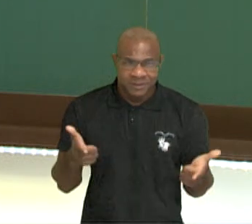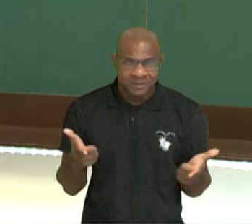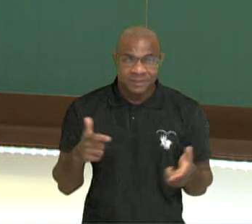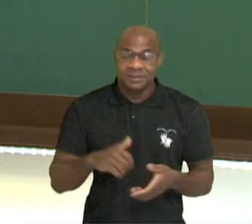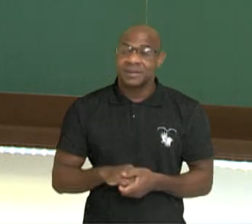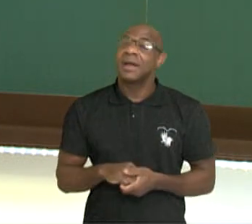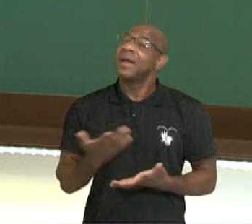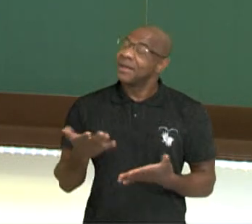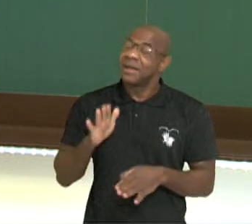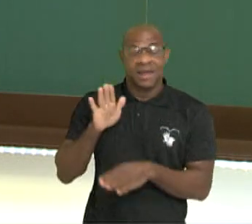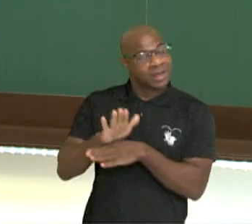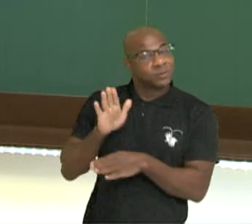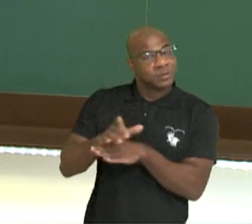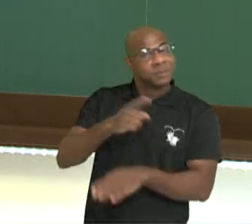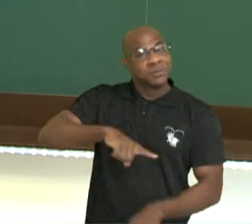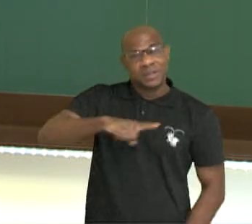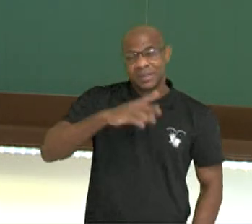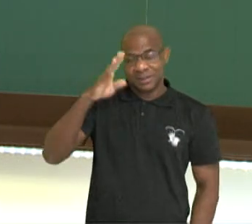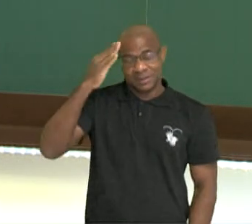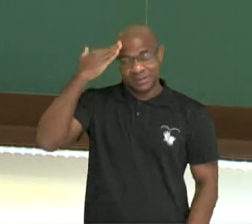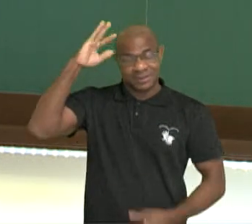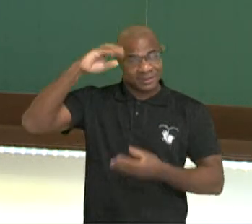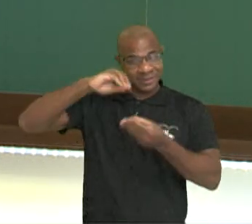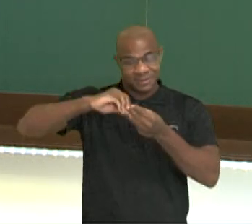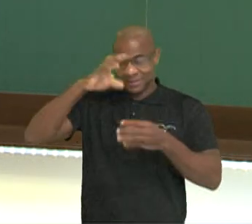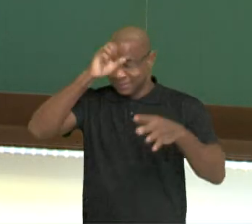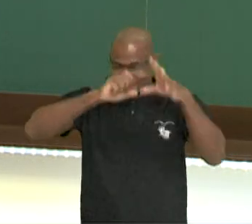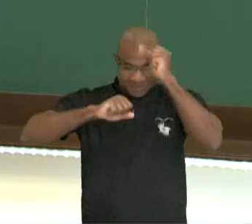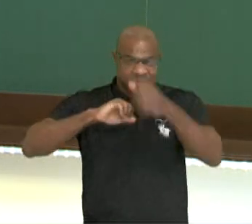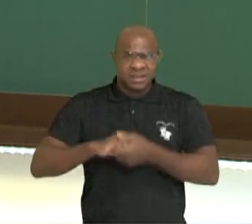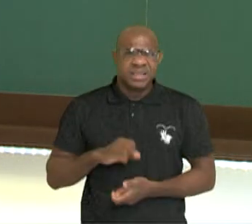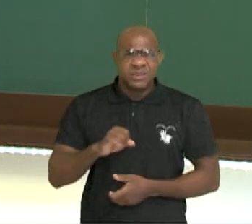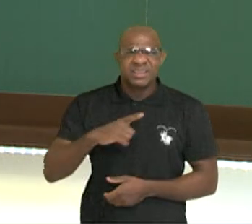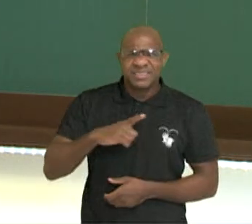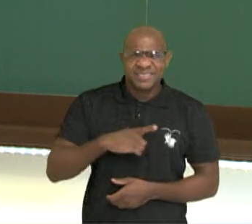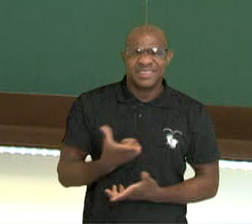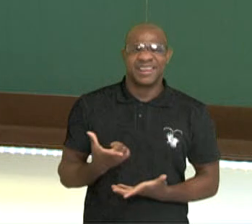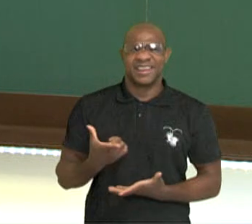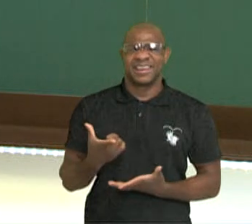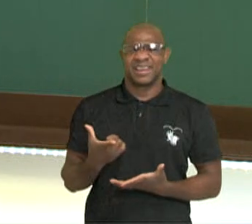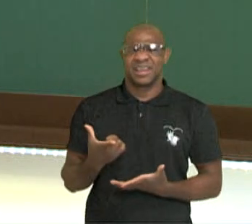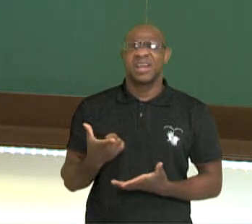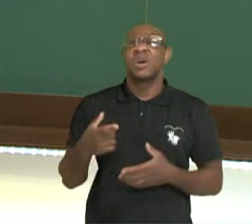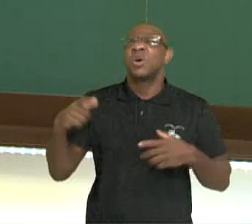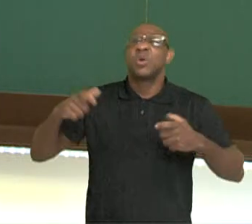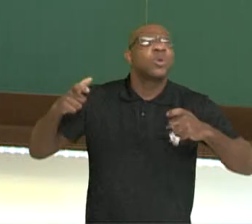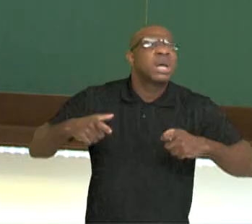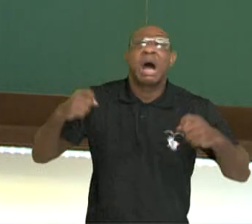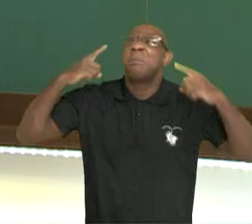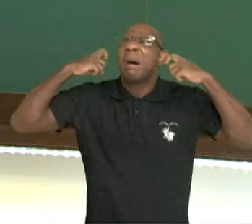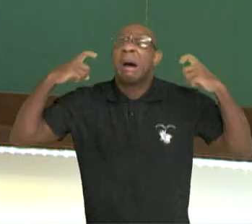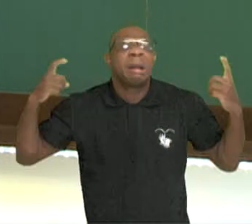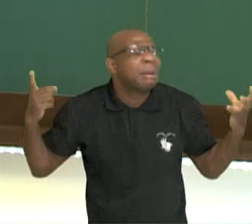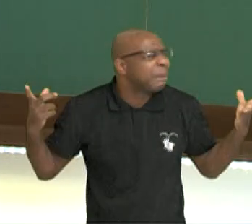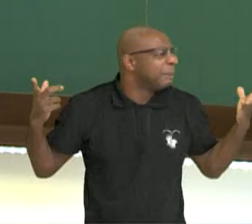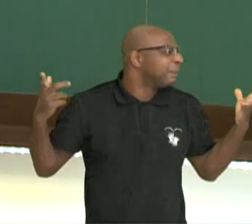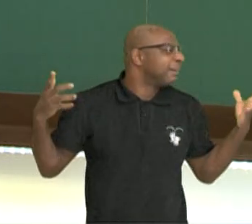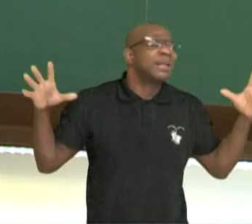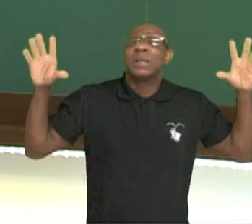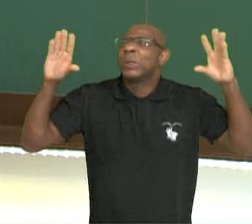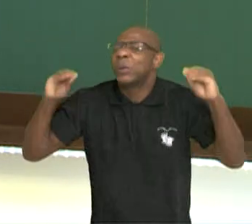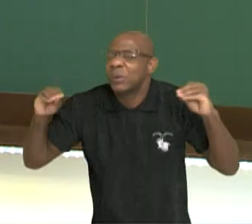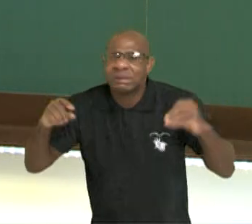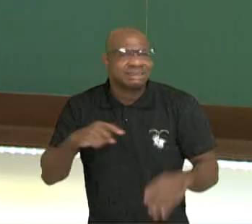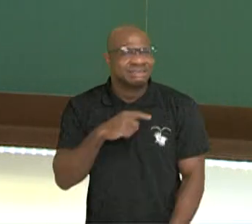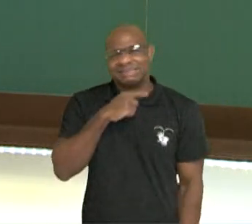são favoráveis para que você aprenda. Se você estiver num ambiente com muitos ruídos, muito barulho, escuro, você não